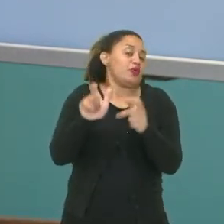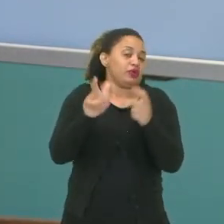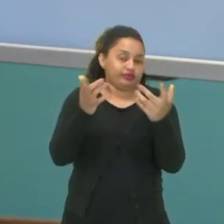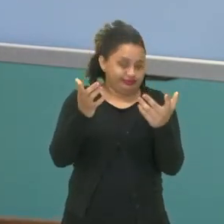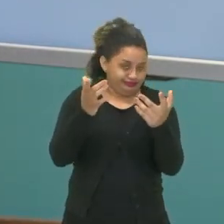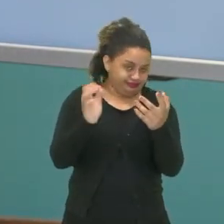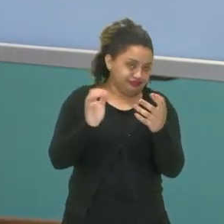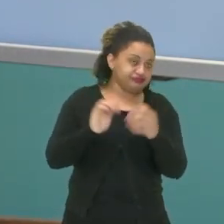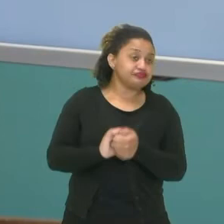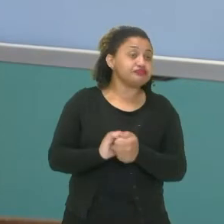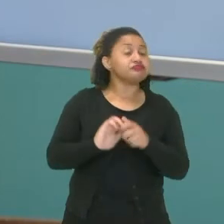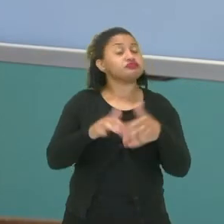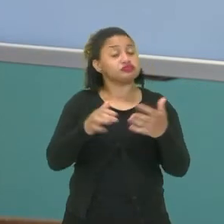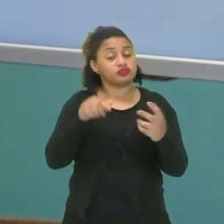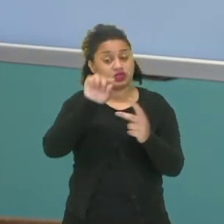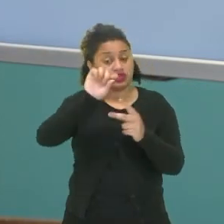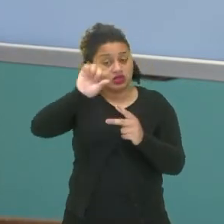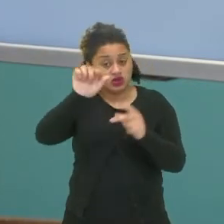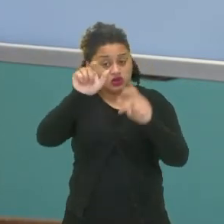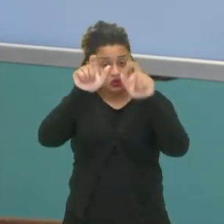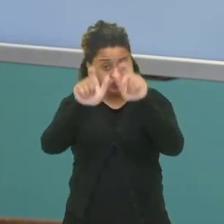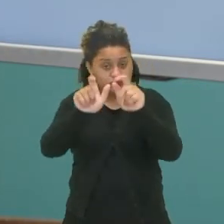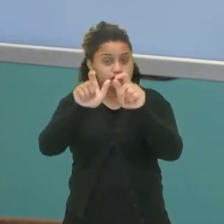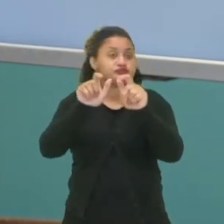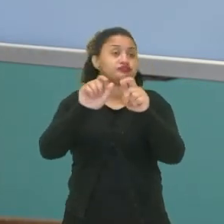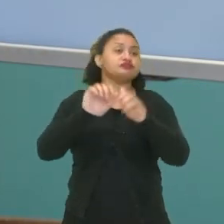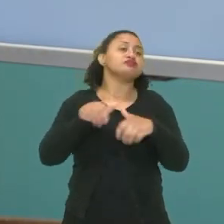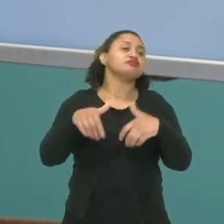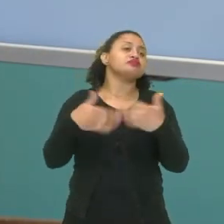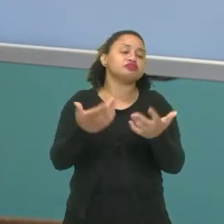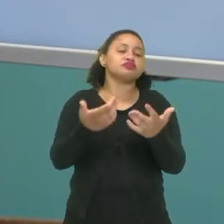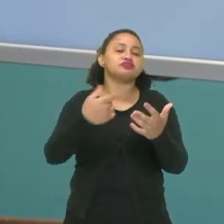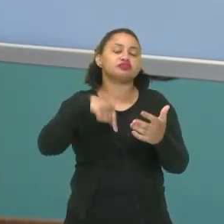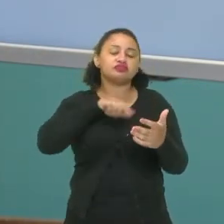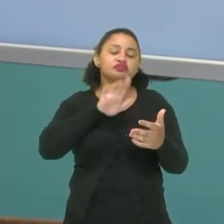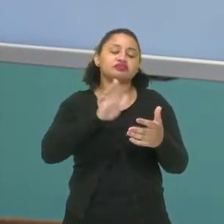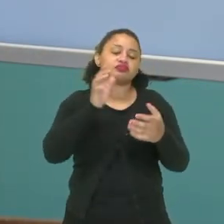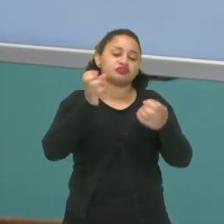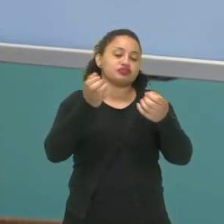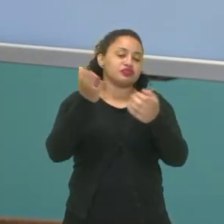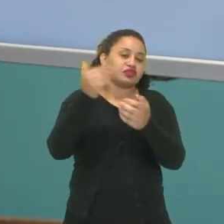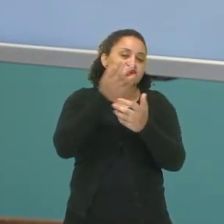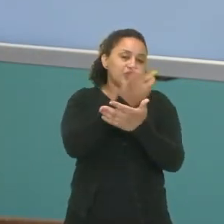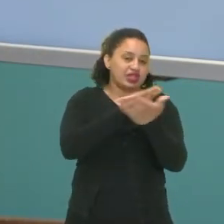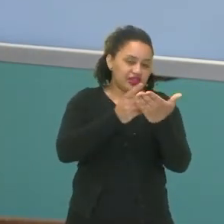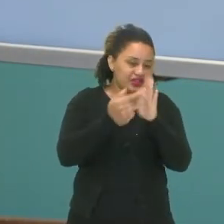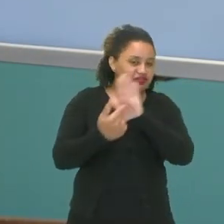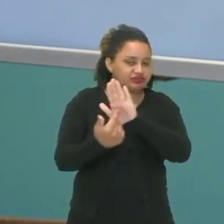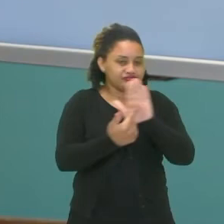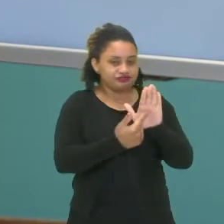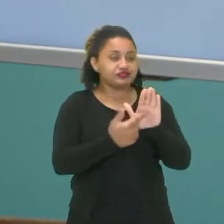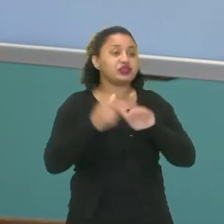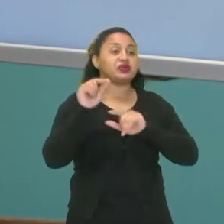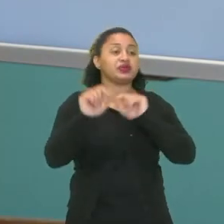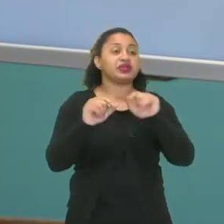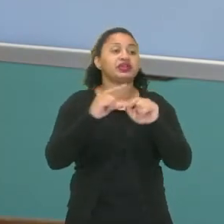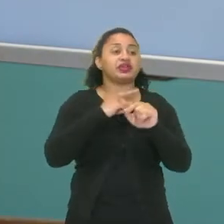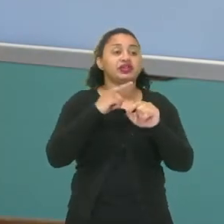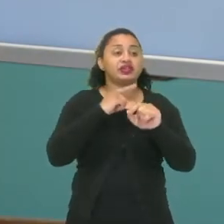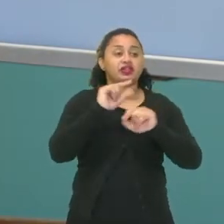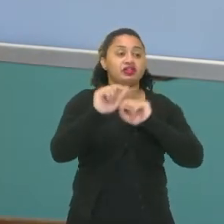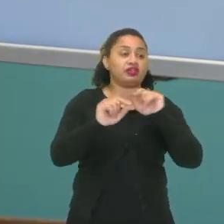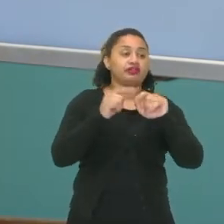tá bom? Daquele ponto. Então, isso a gente já falou lá naquele desenho, né? Que nós vamos ter exatamente